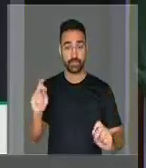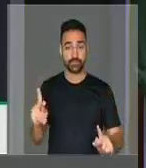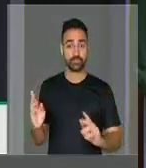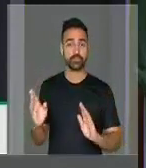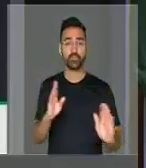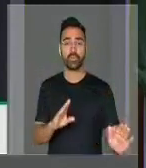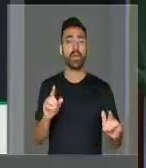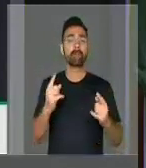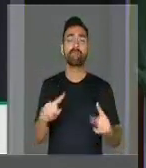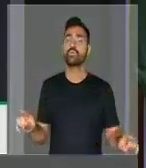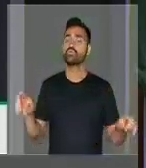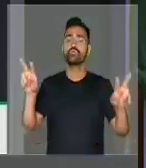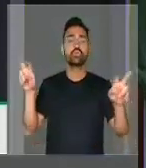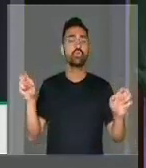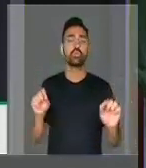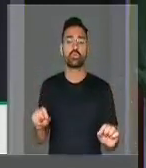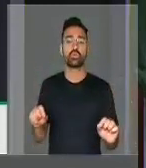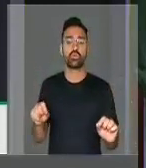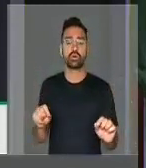dizia o seguinte: